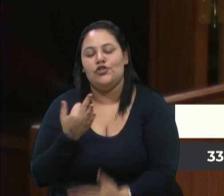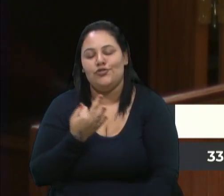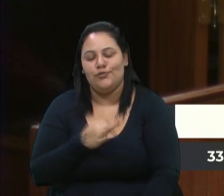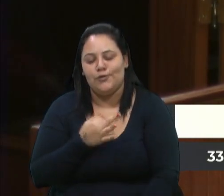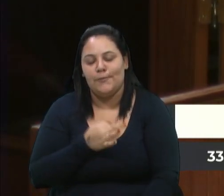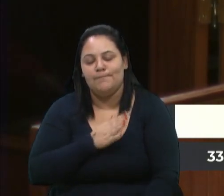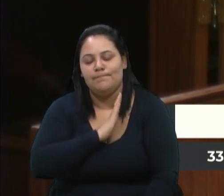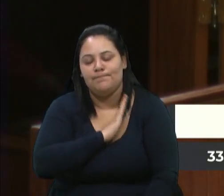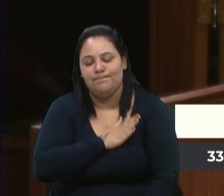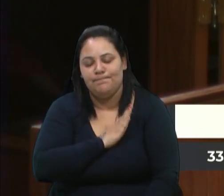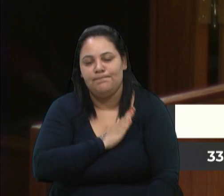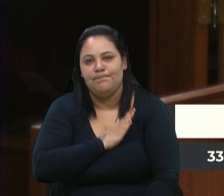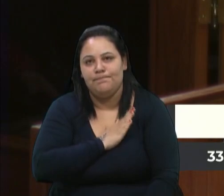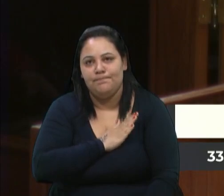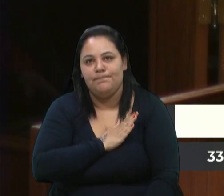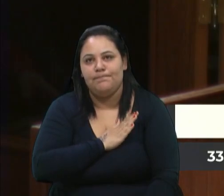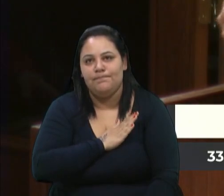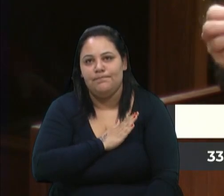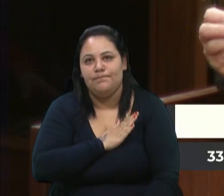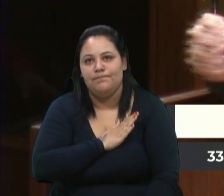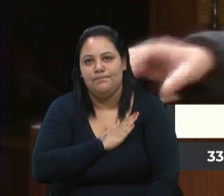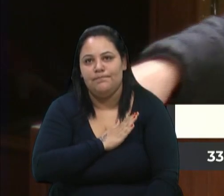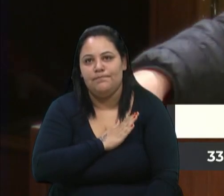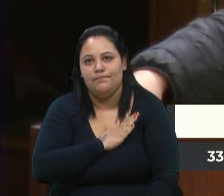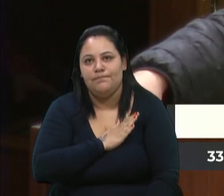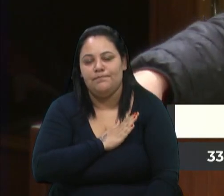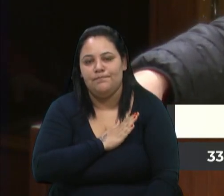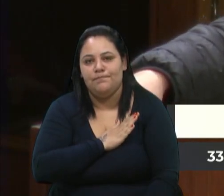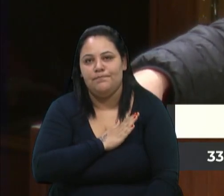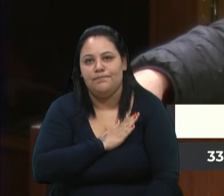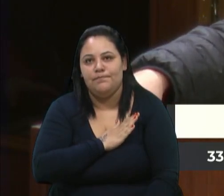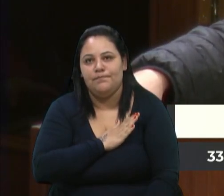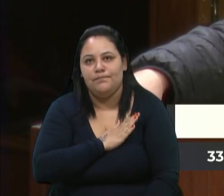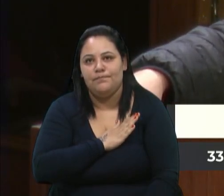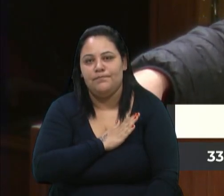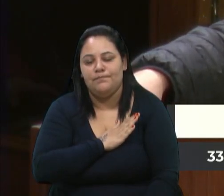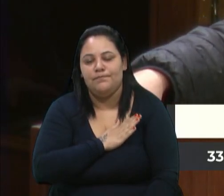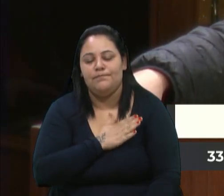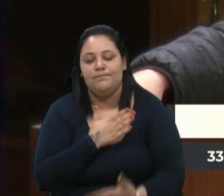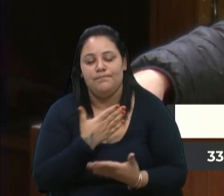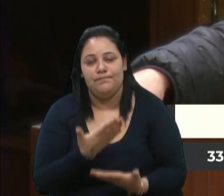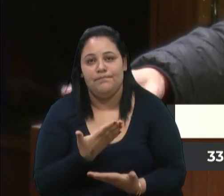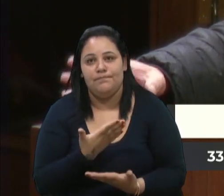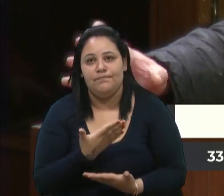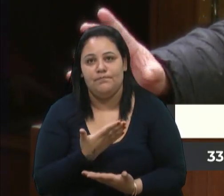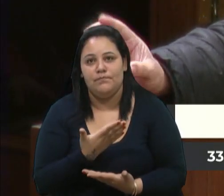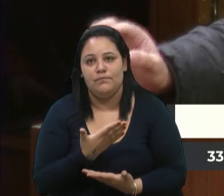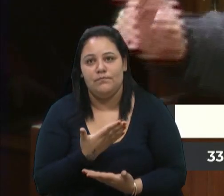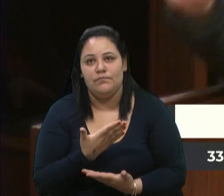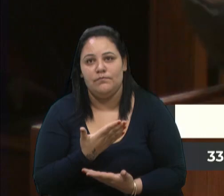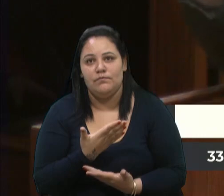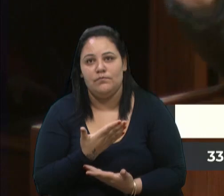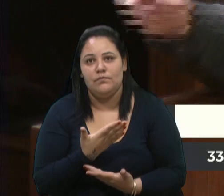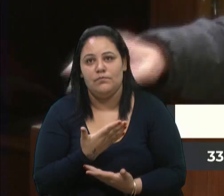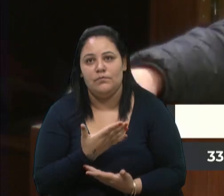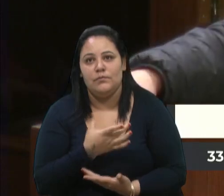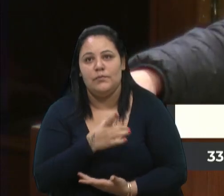Uma parte, vereador. Eles acabam tirando os moradores da rua. Eles acabam tendo